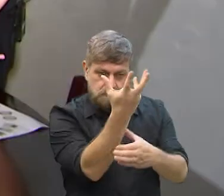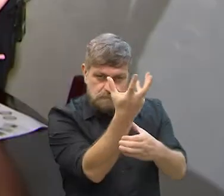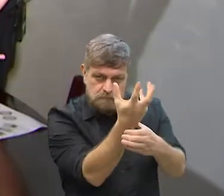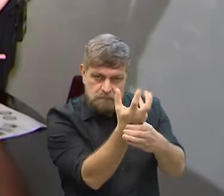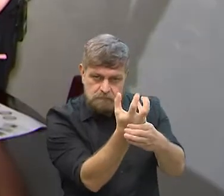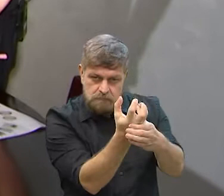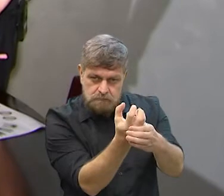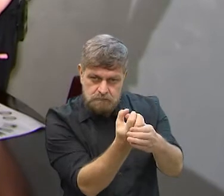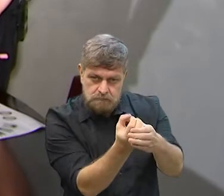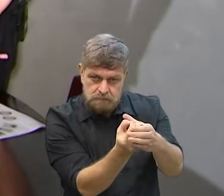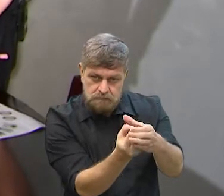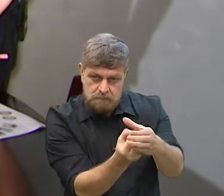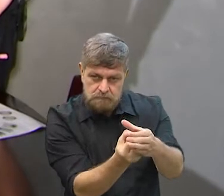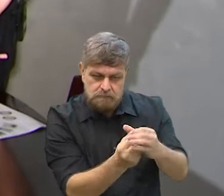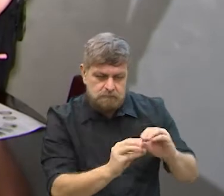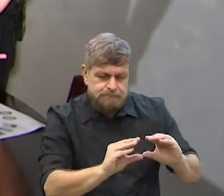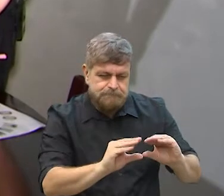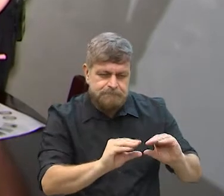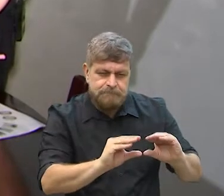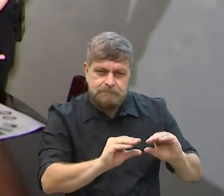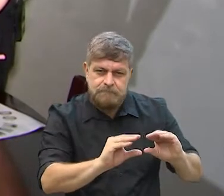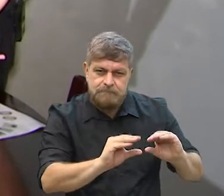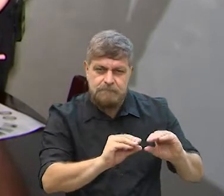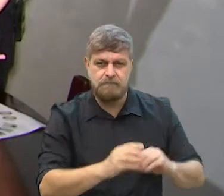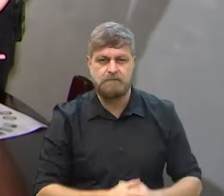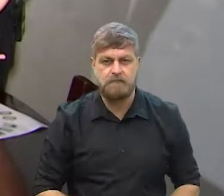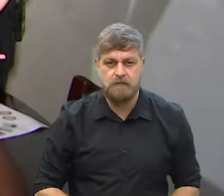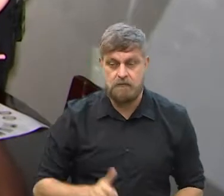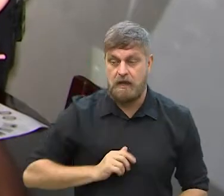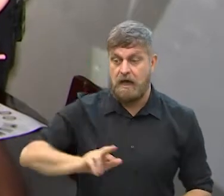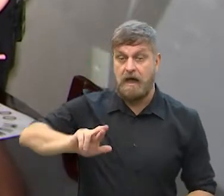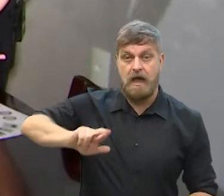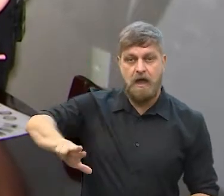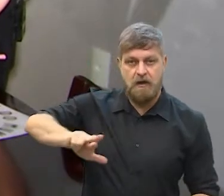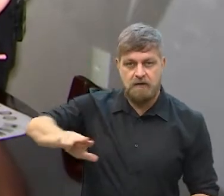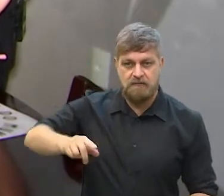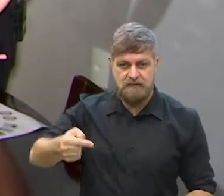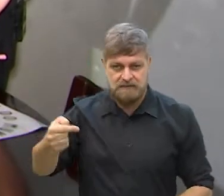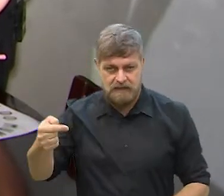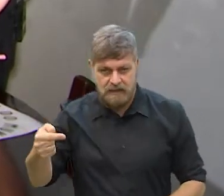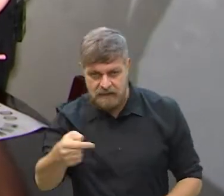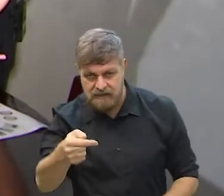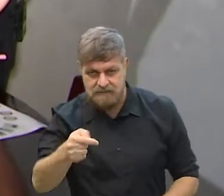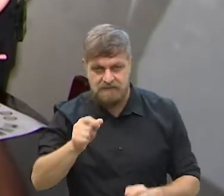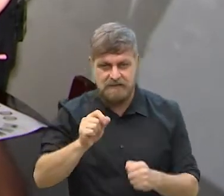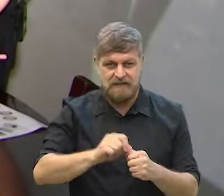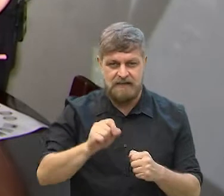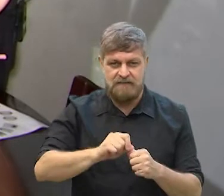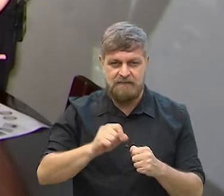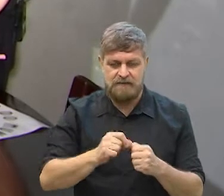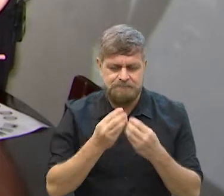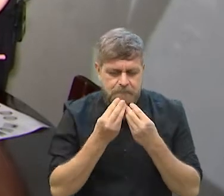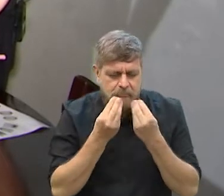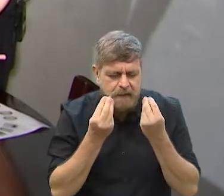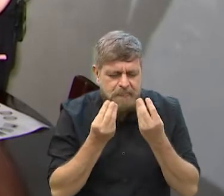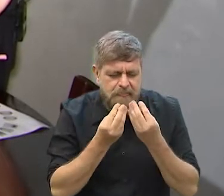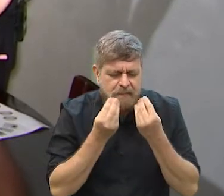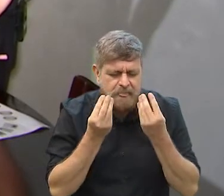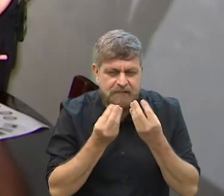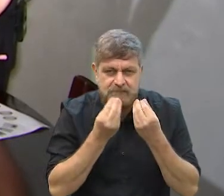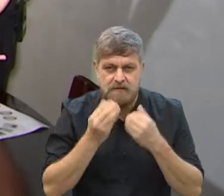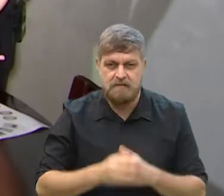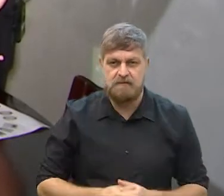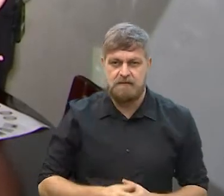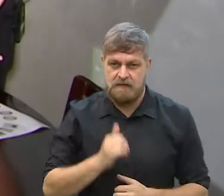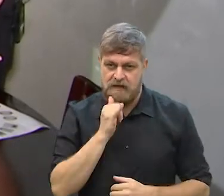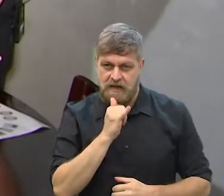mesmo. Toda entremeada. Esse é o diferencial, isso que vai dar a suculência. Sim, sim. A gente